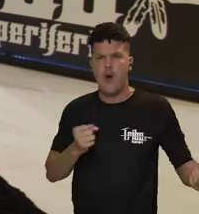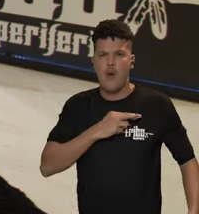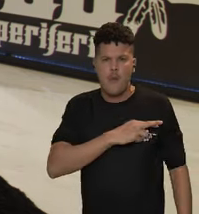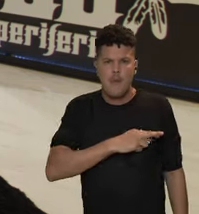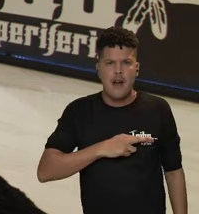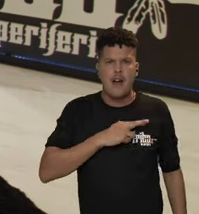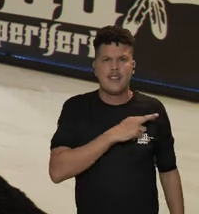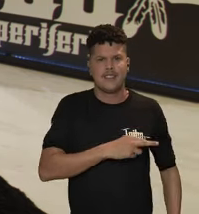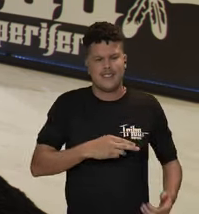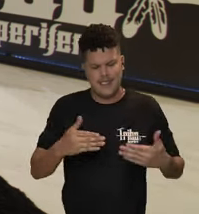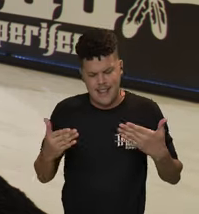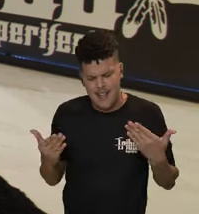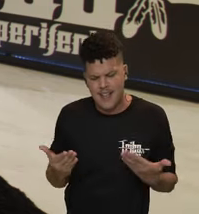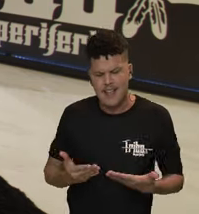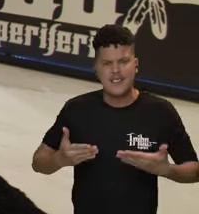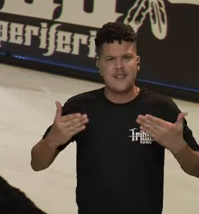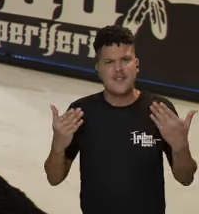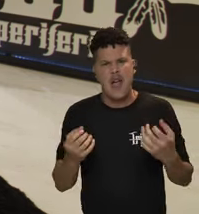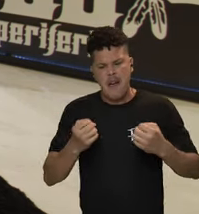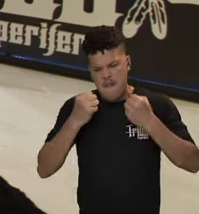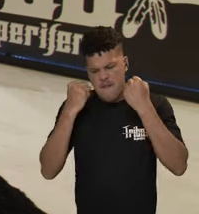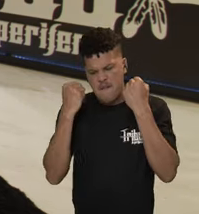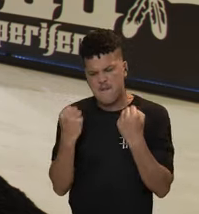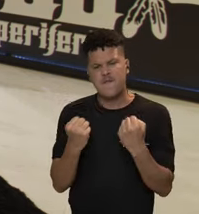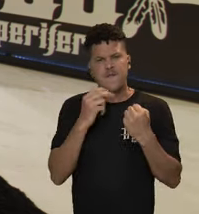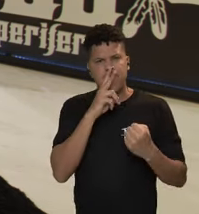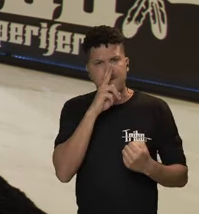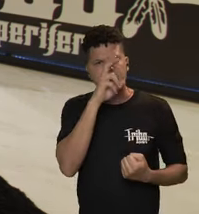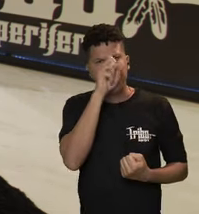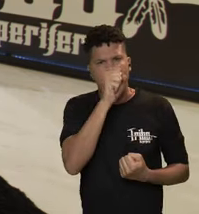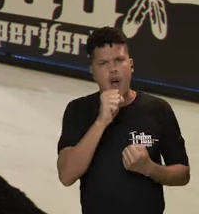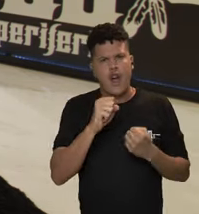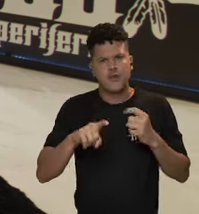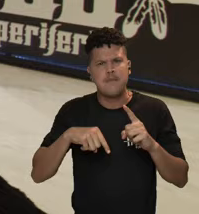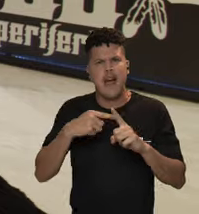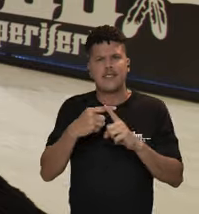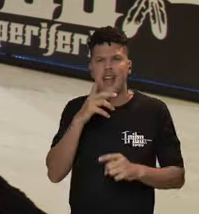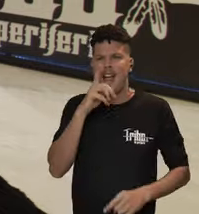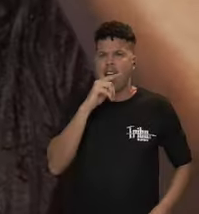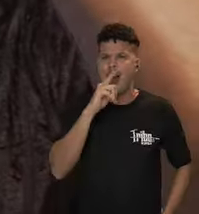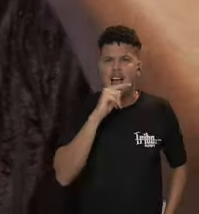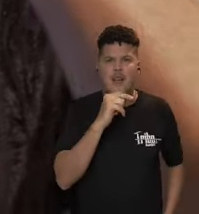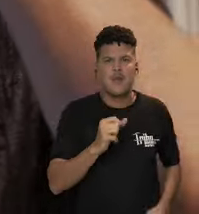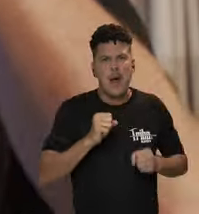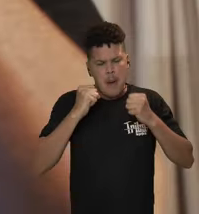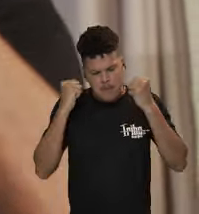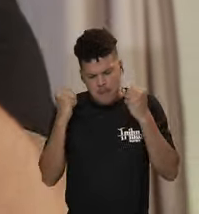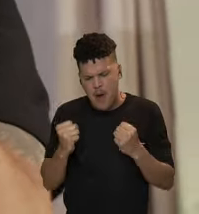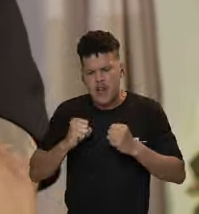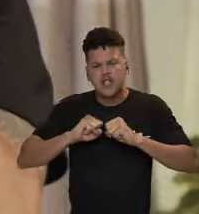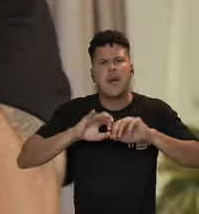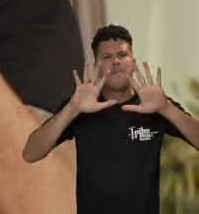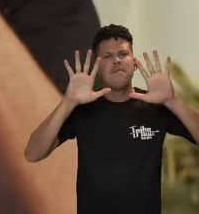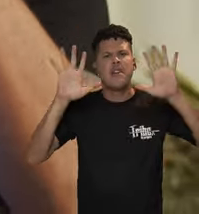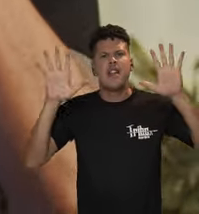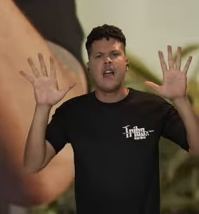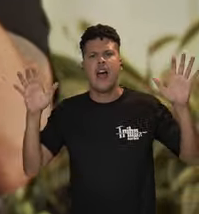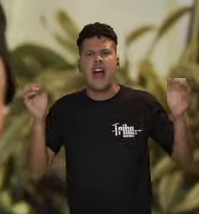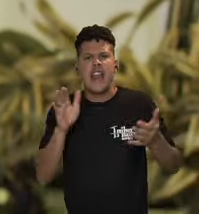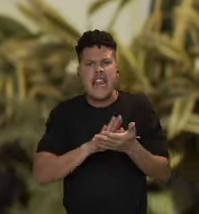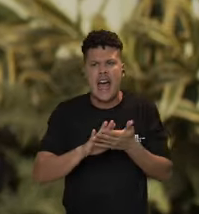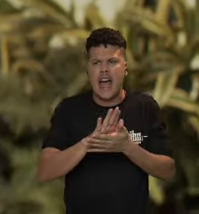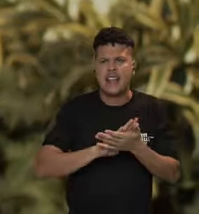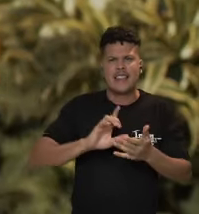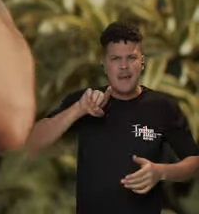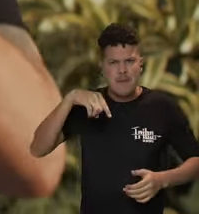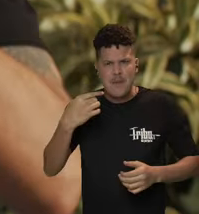mutante. Nesse instante tá mais sólido que água. Mas pode até brilhar por nada, mas depois que a raiva